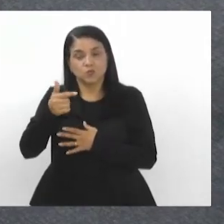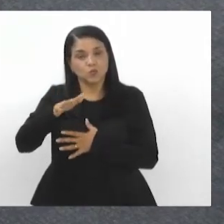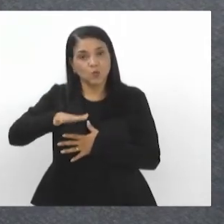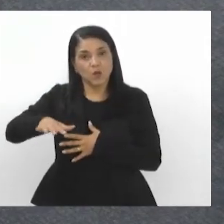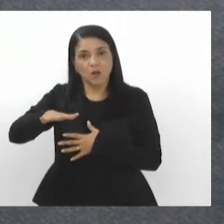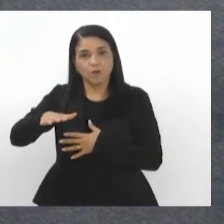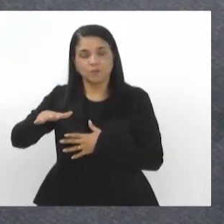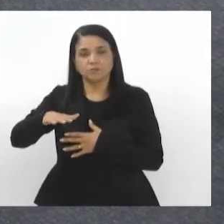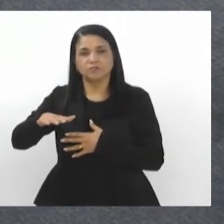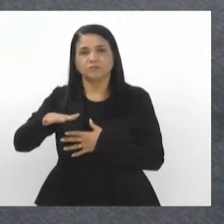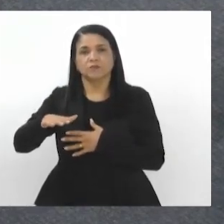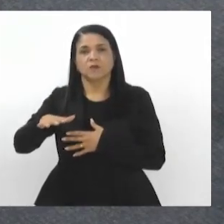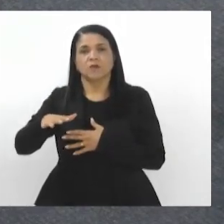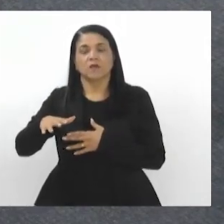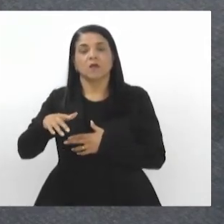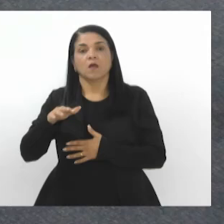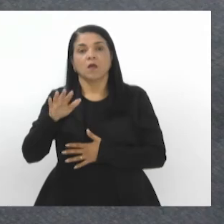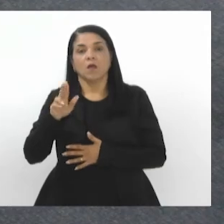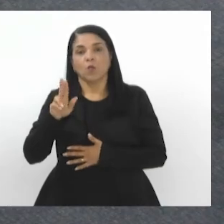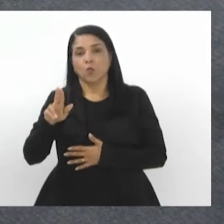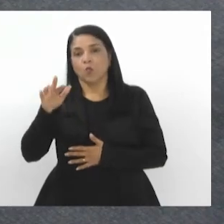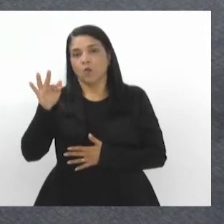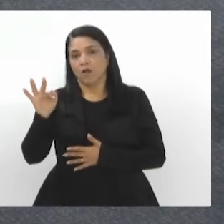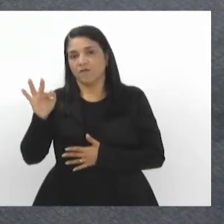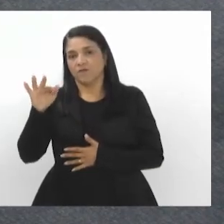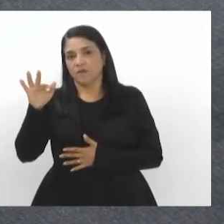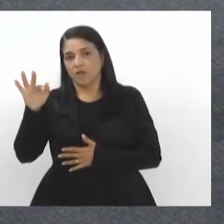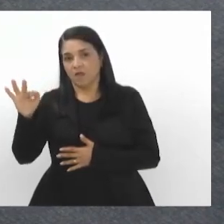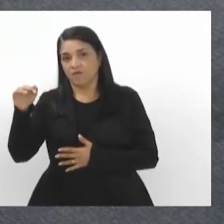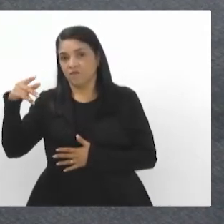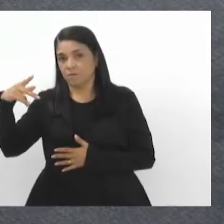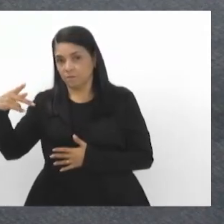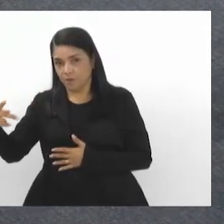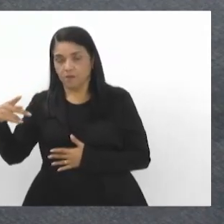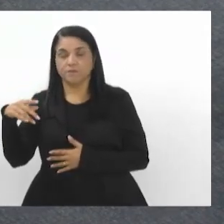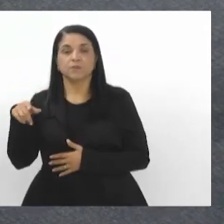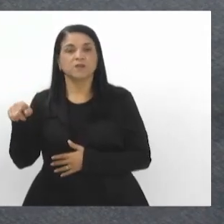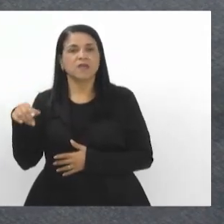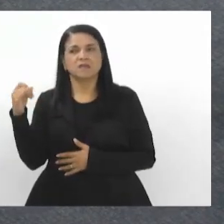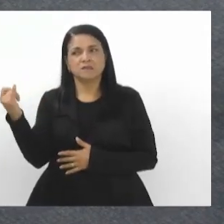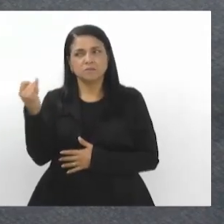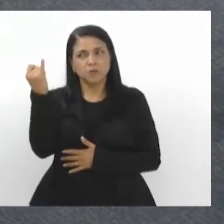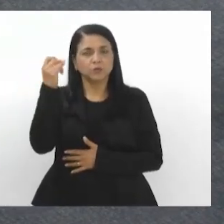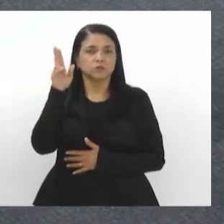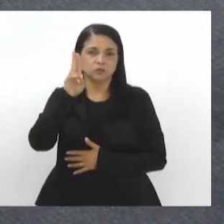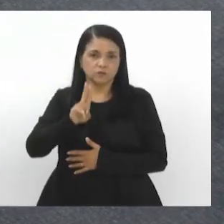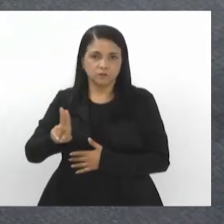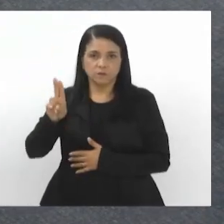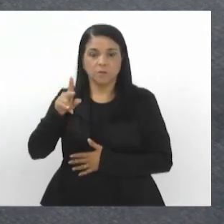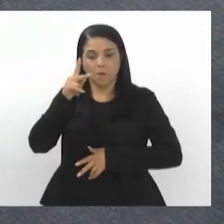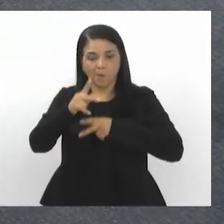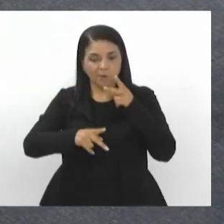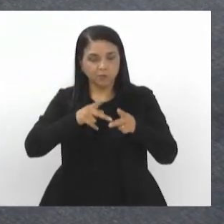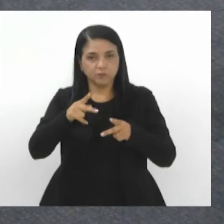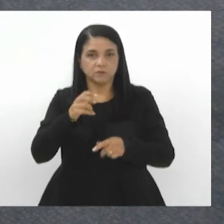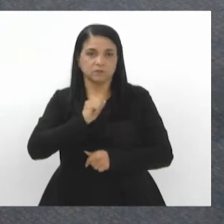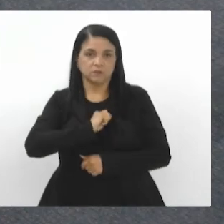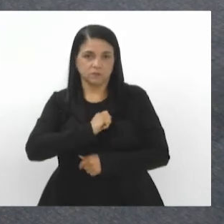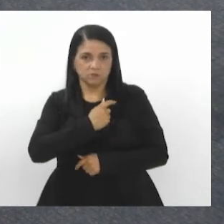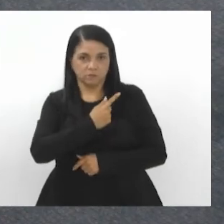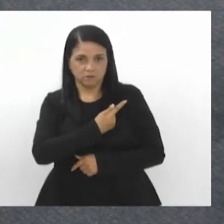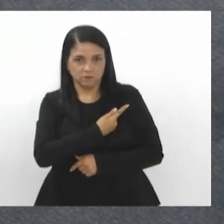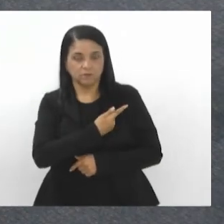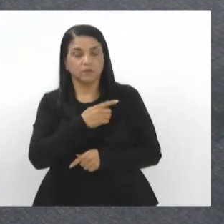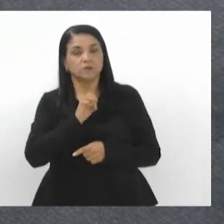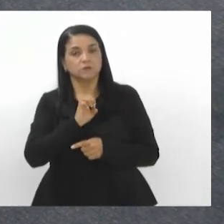UERJ, a FFP. É uma universidade muito importante para o povo de São Gonçalo, para o povo do estado do Rio